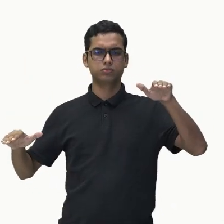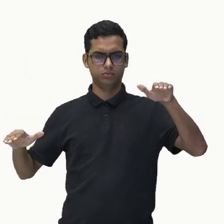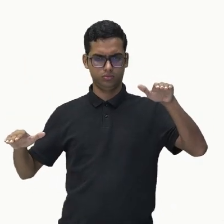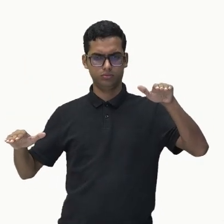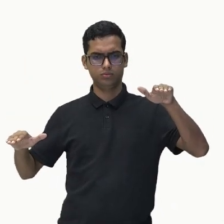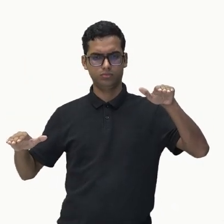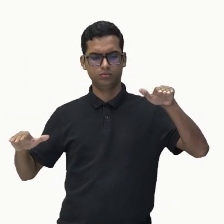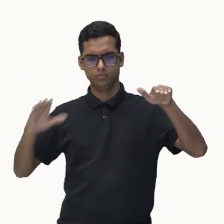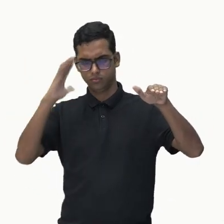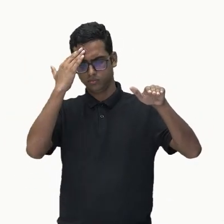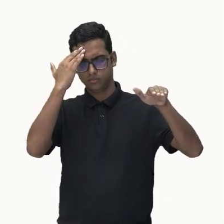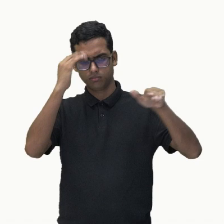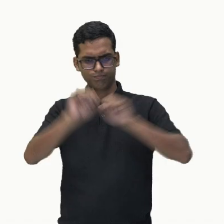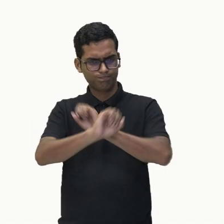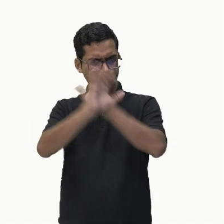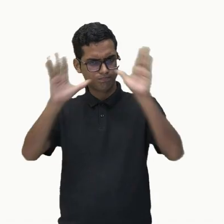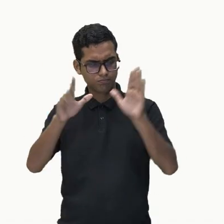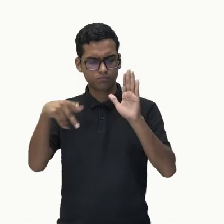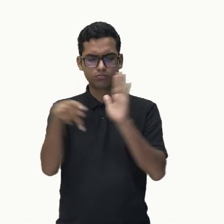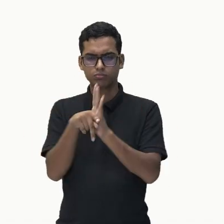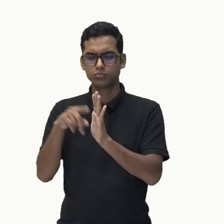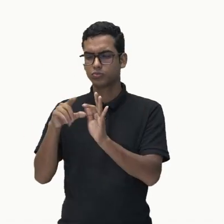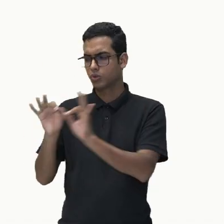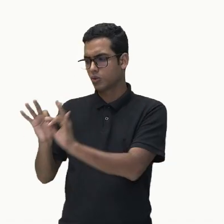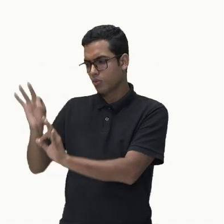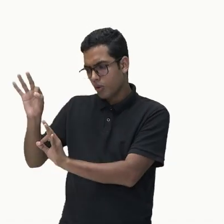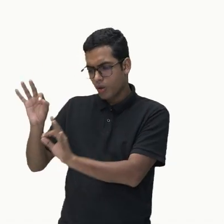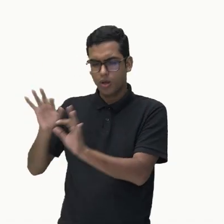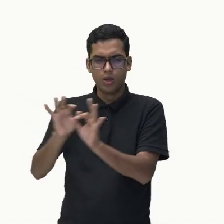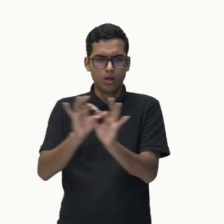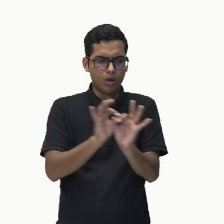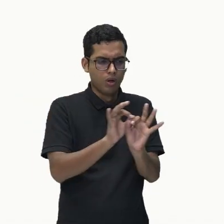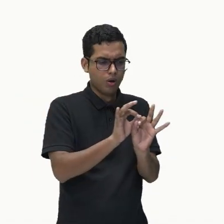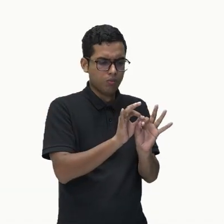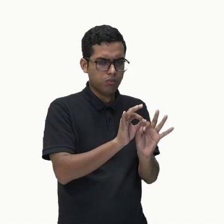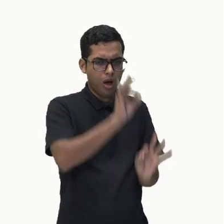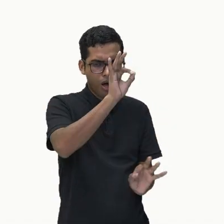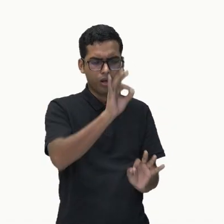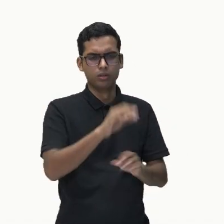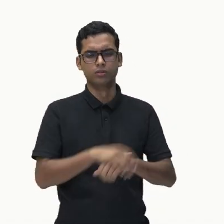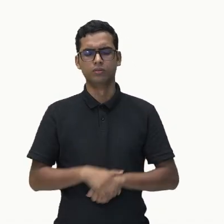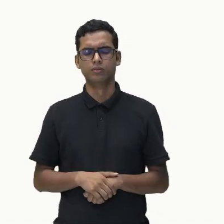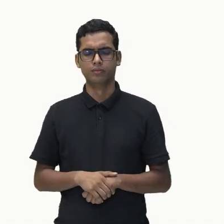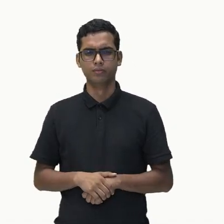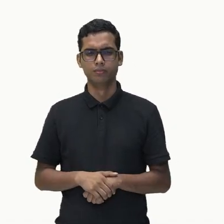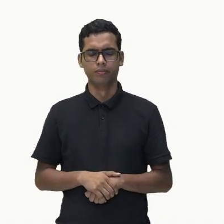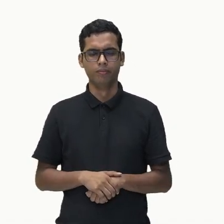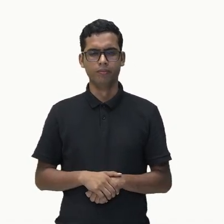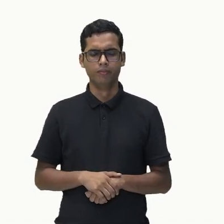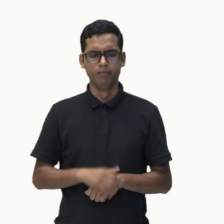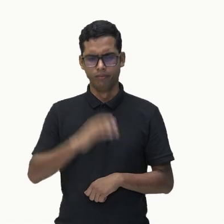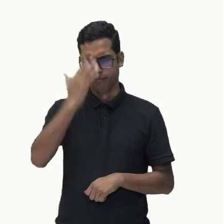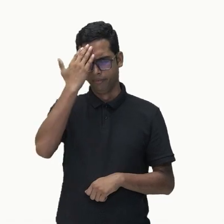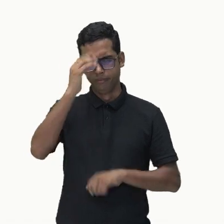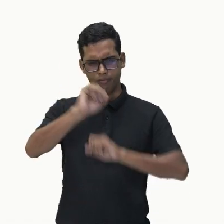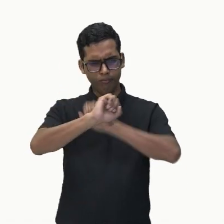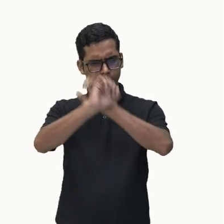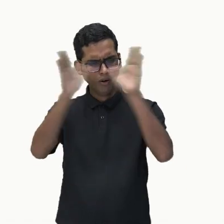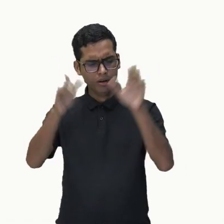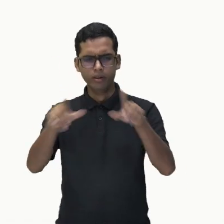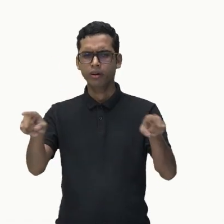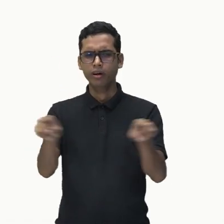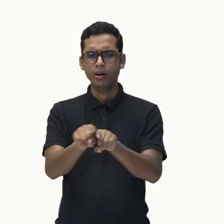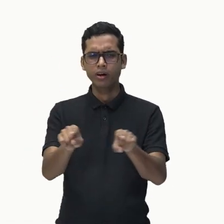bem pouquinha, vai ser menor, ok? E aí, gente, olha só, assim,